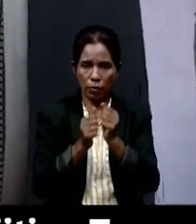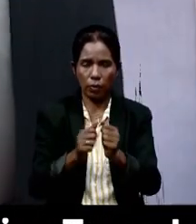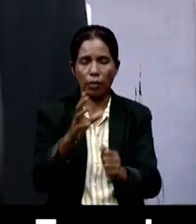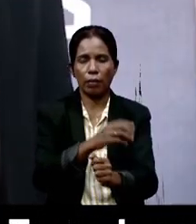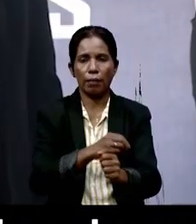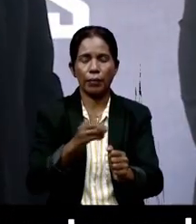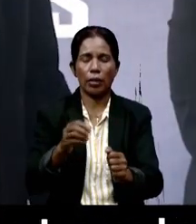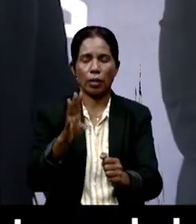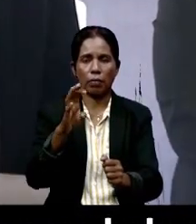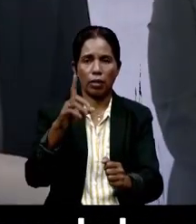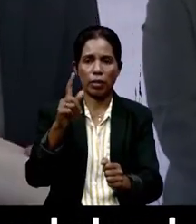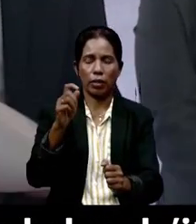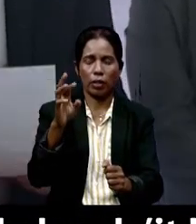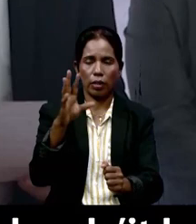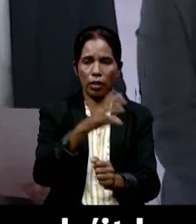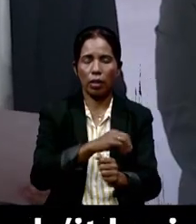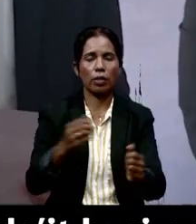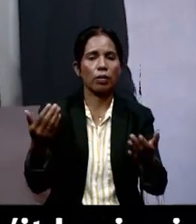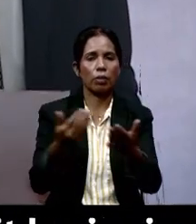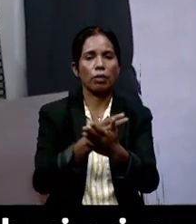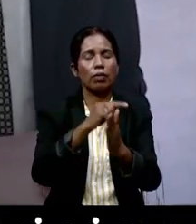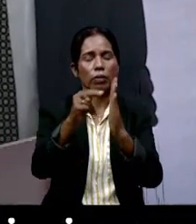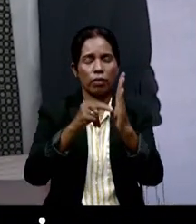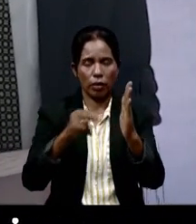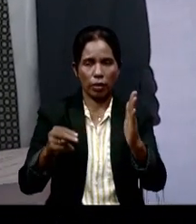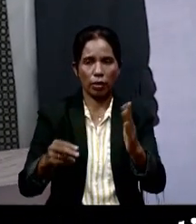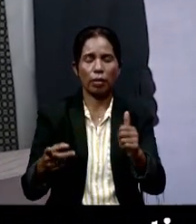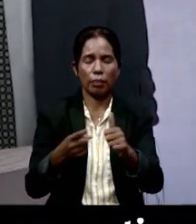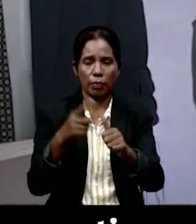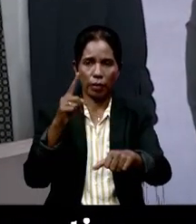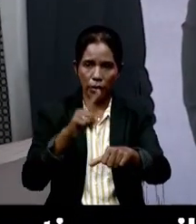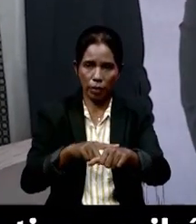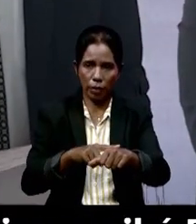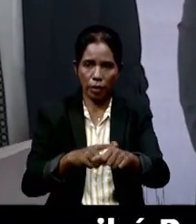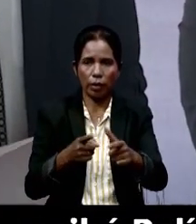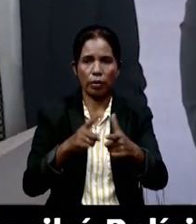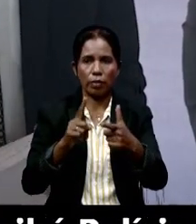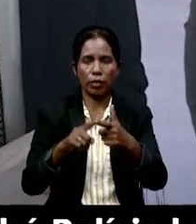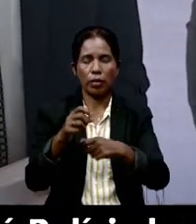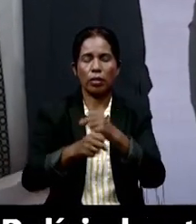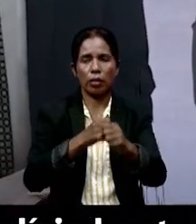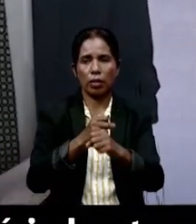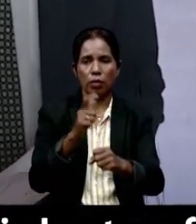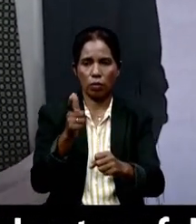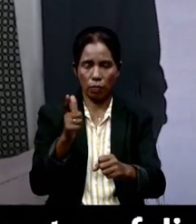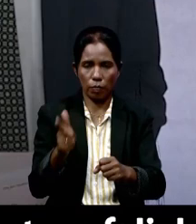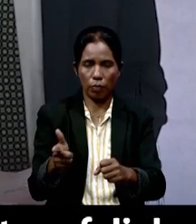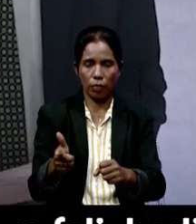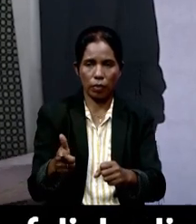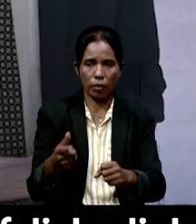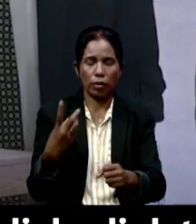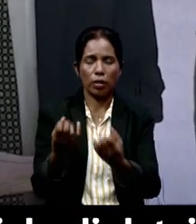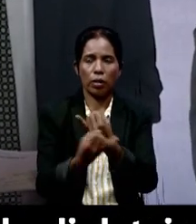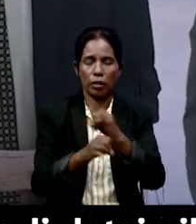cooperação bilateral com a Nova Zelândia. Também pela primeira vez, depois de 22 anos, a restauração